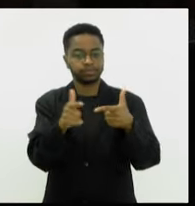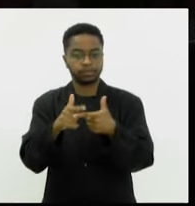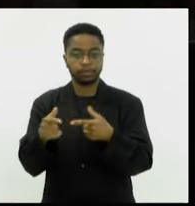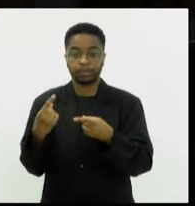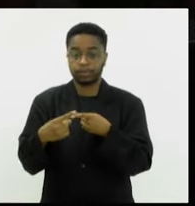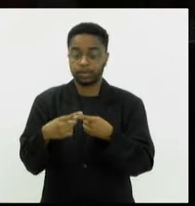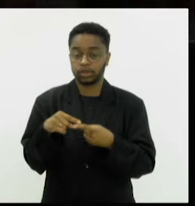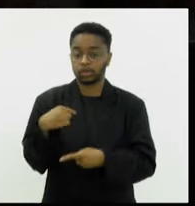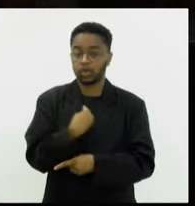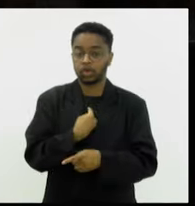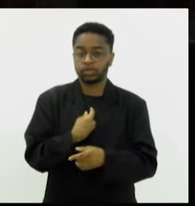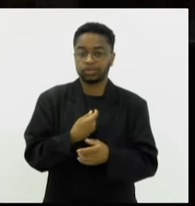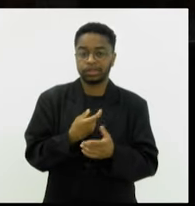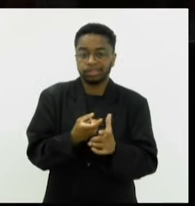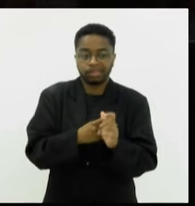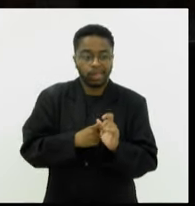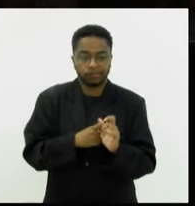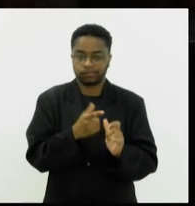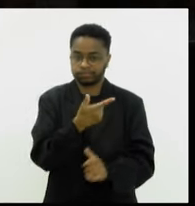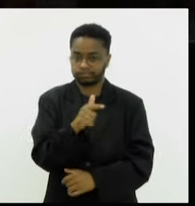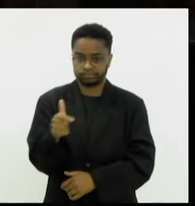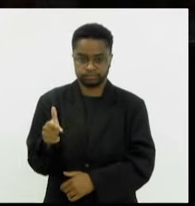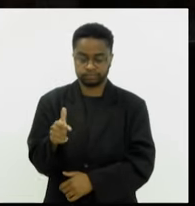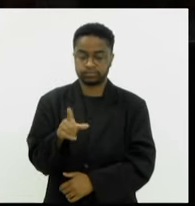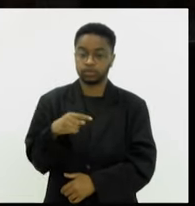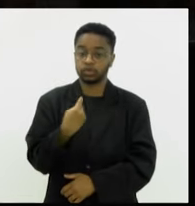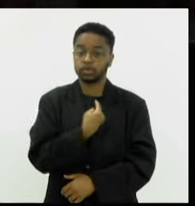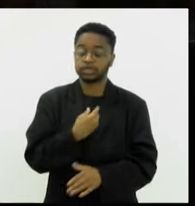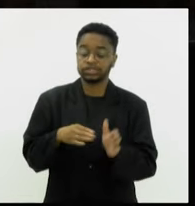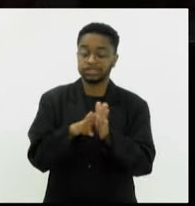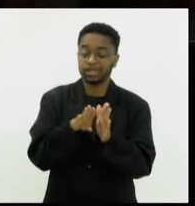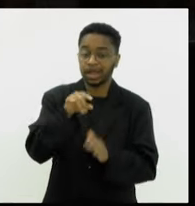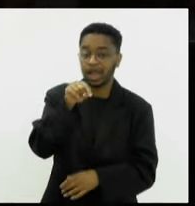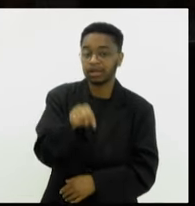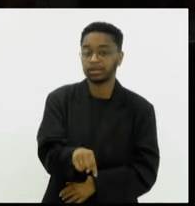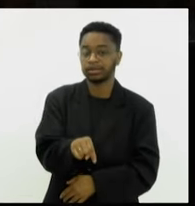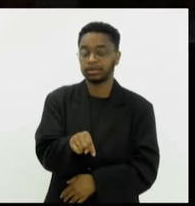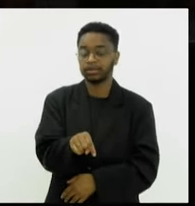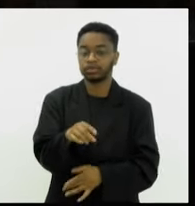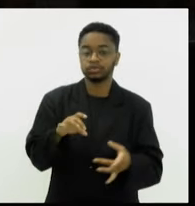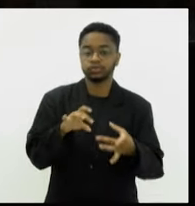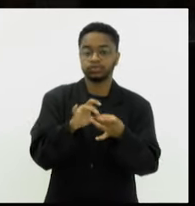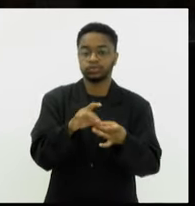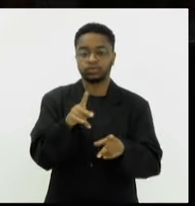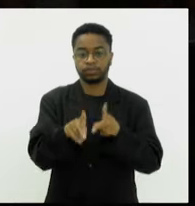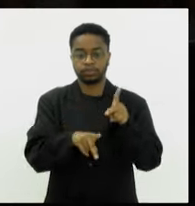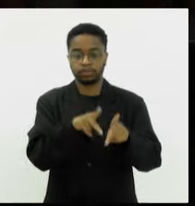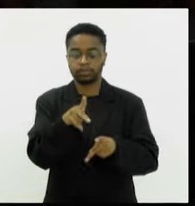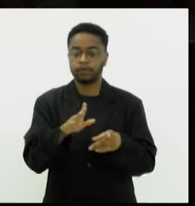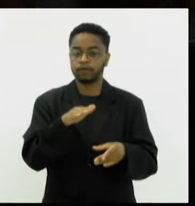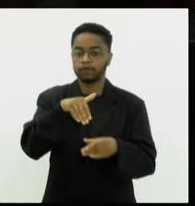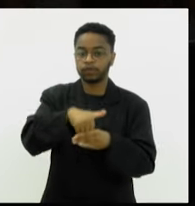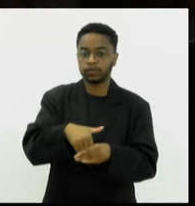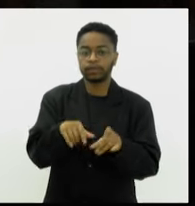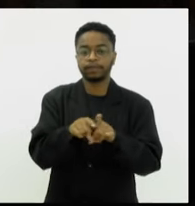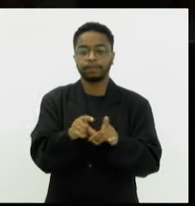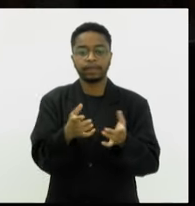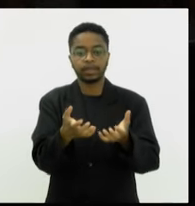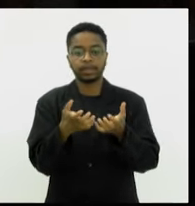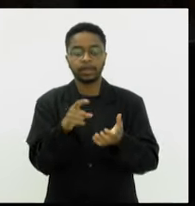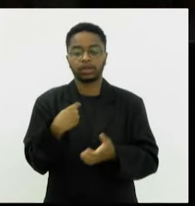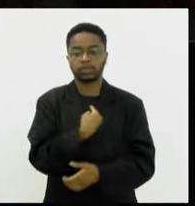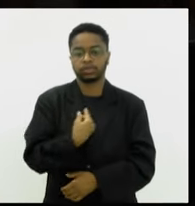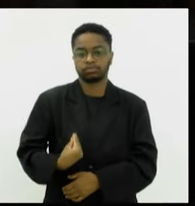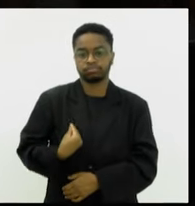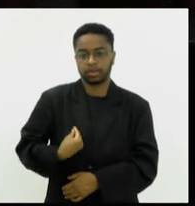Porque a gente não deve nada a ninguém. A gente chega aqui com o povo elegendo e querendo que a gente esteja